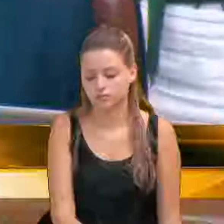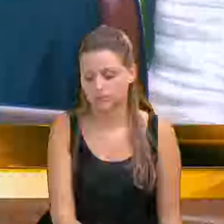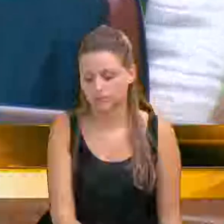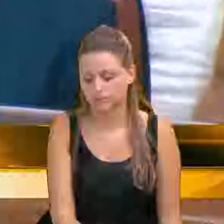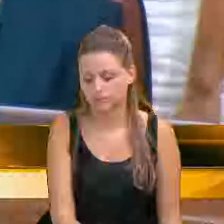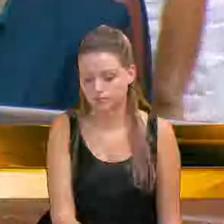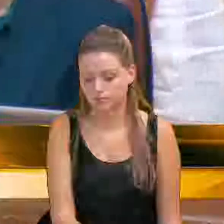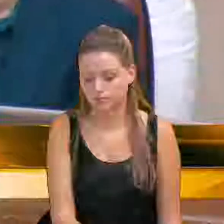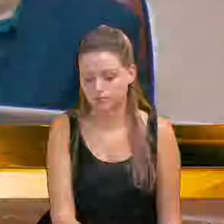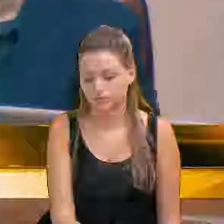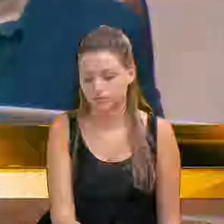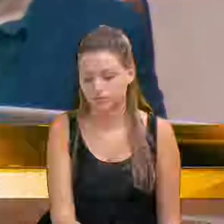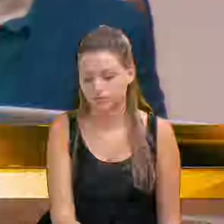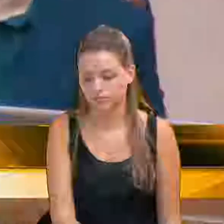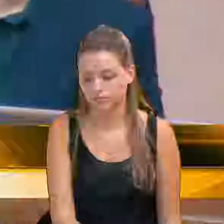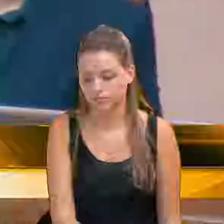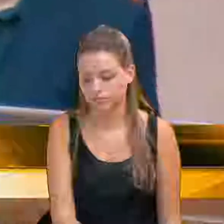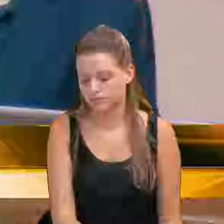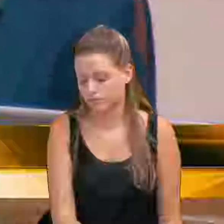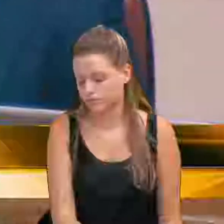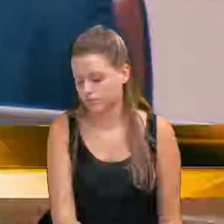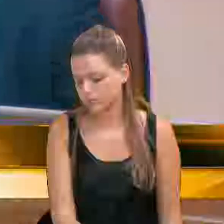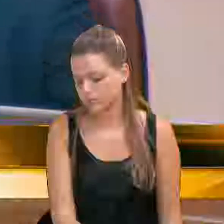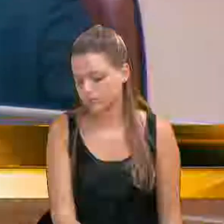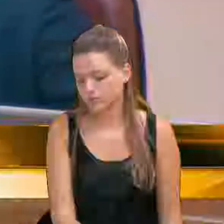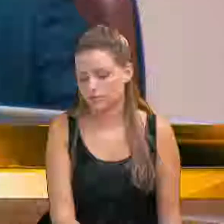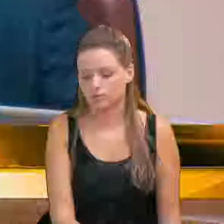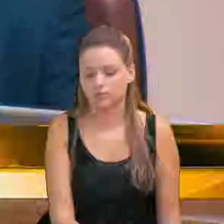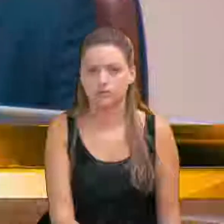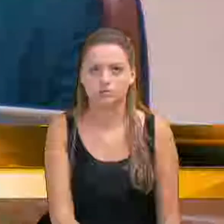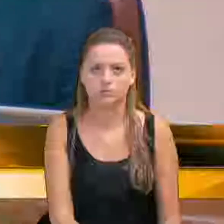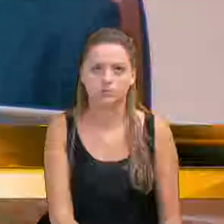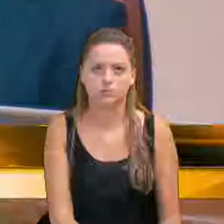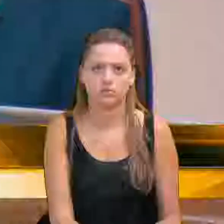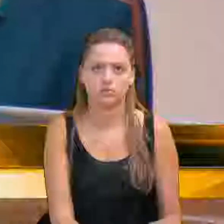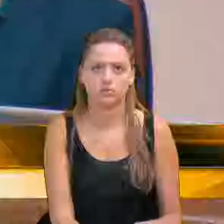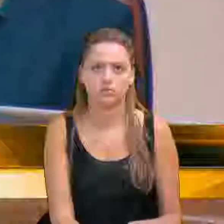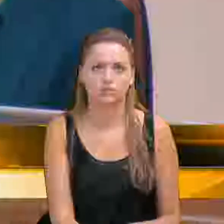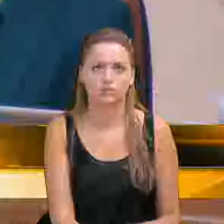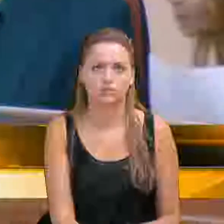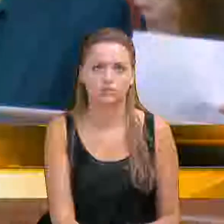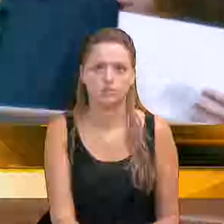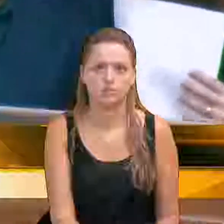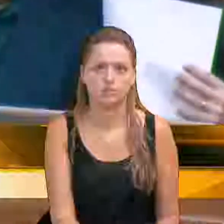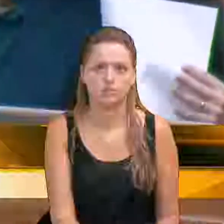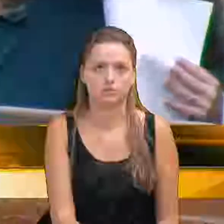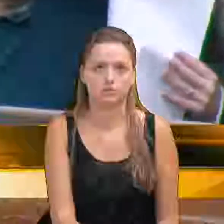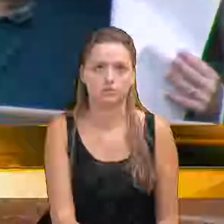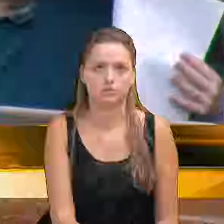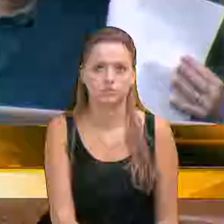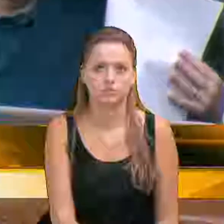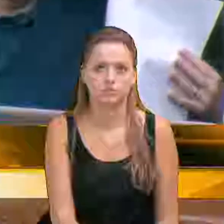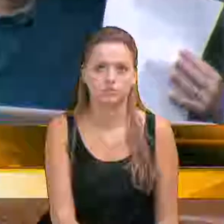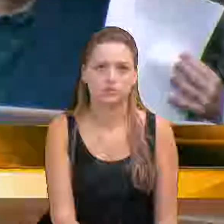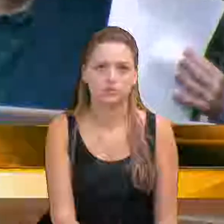processo, mas eu não sei se trata do Tá, mas não é. Como assim? Esse eu não achei. Eu achei que esse aqui não tá aqui, né?